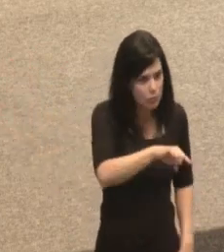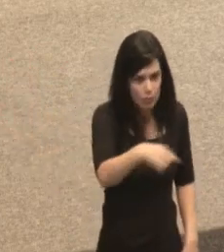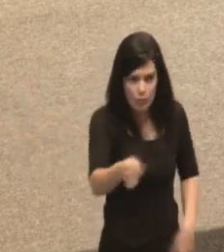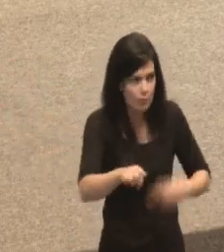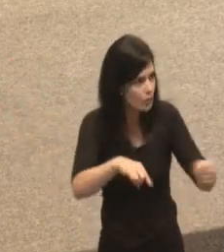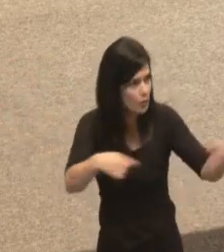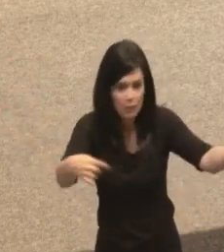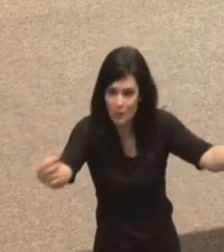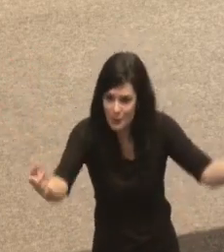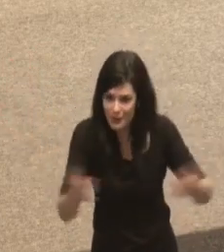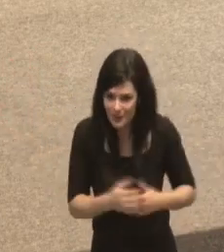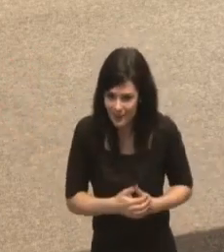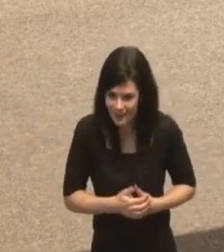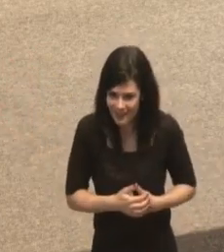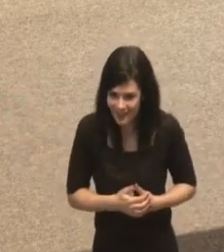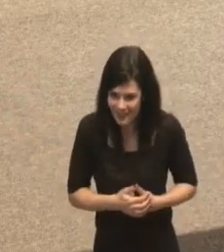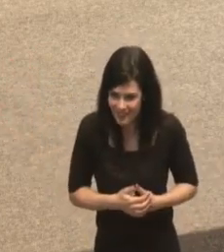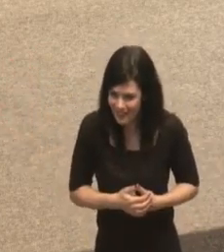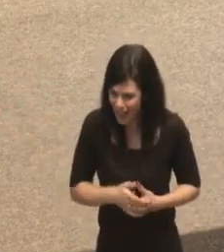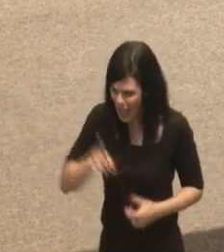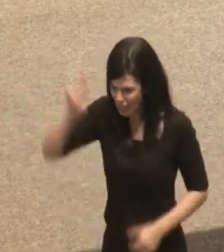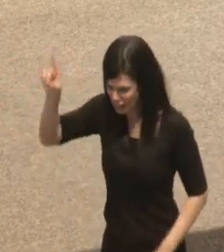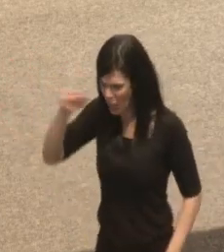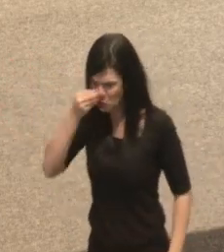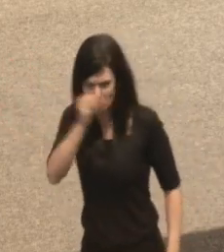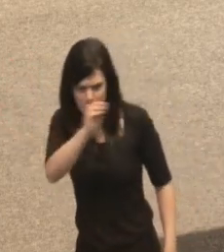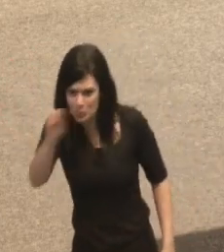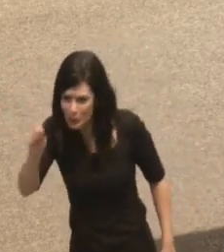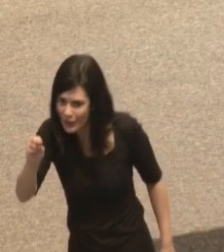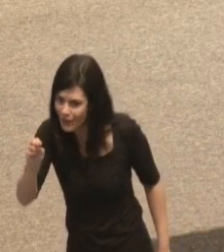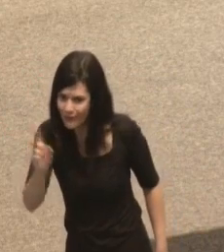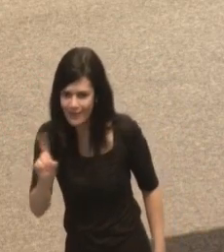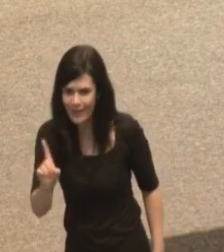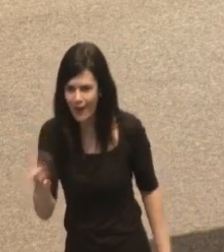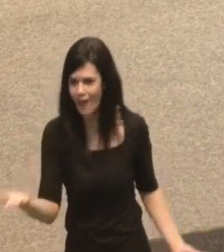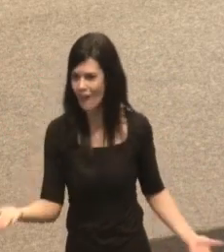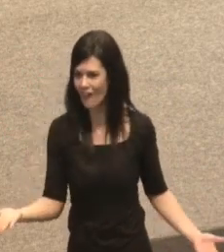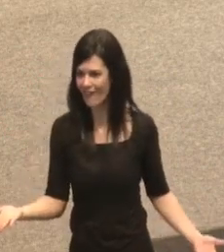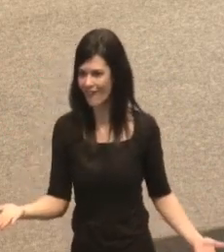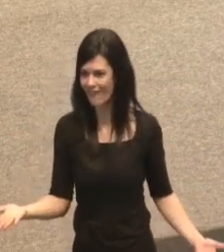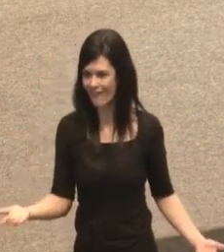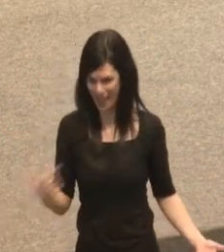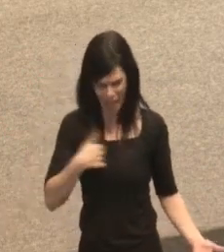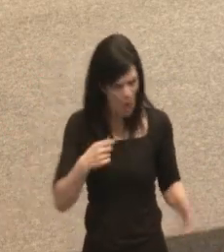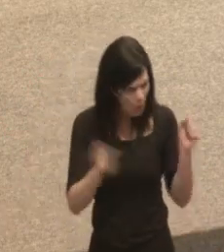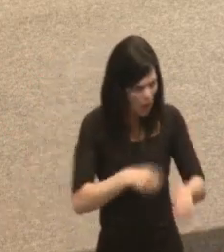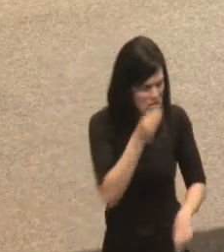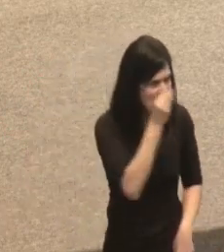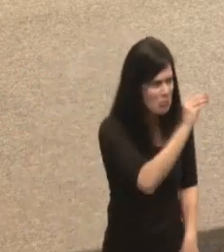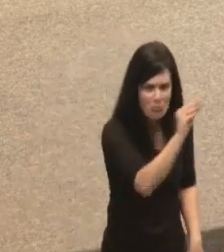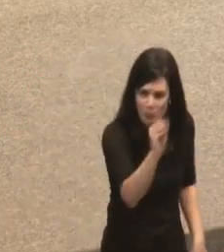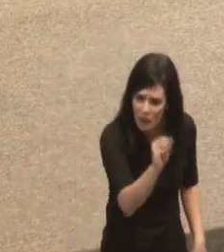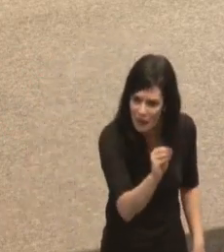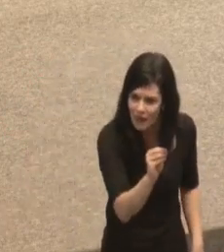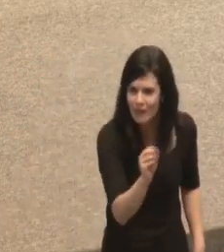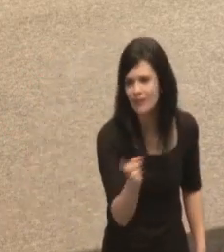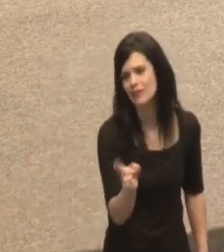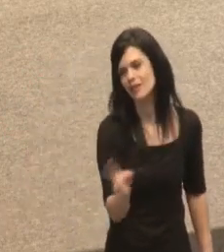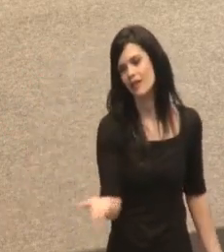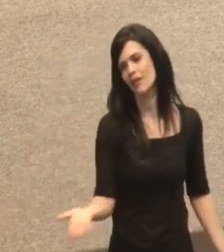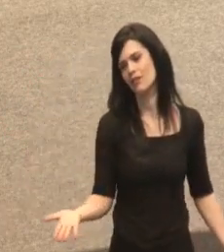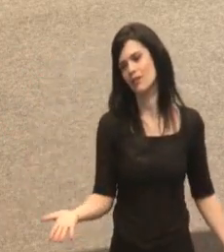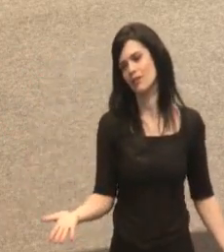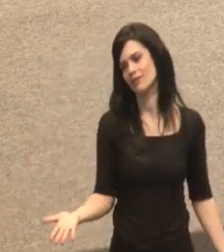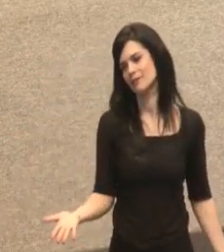liderar. Eu renunciei à minha própria vida. Ser crente, ser cristão, é renunciar à sua própria